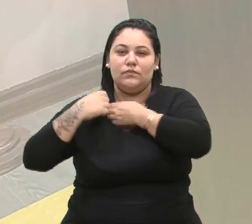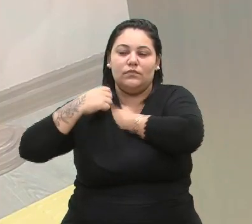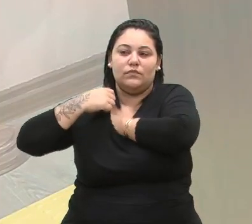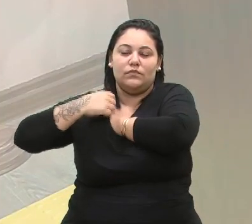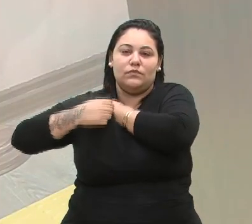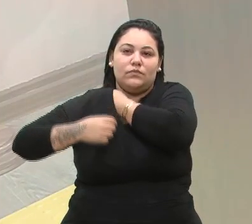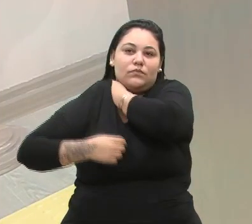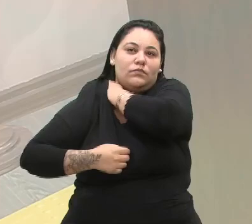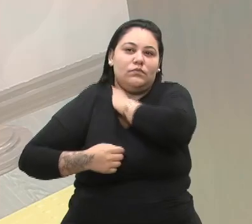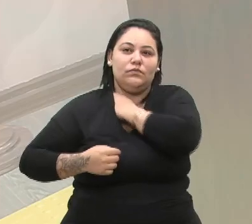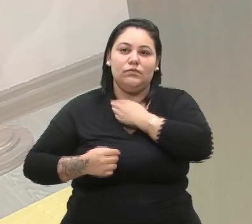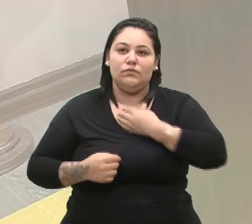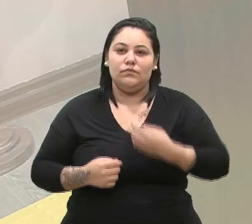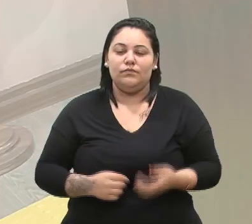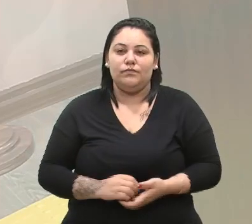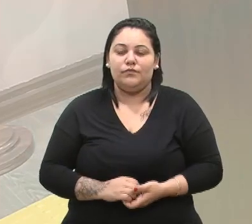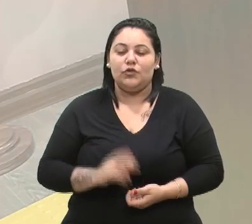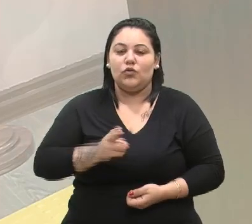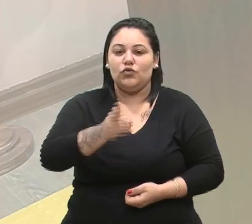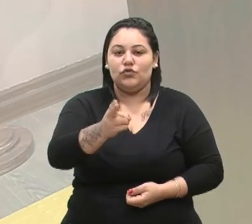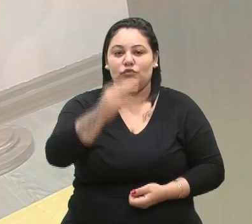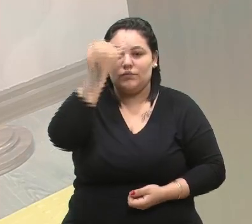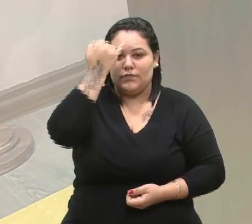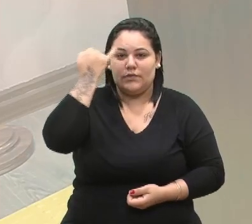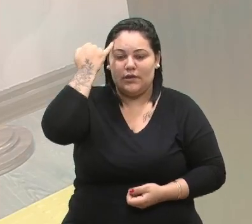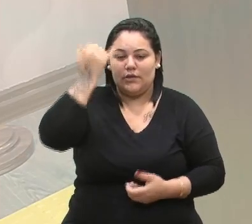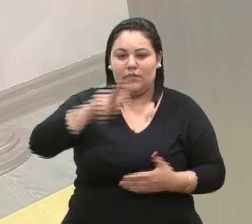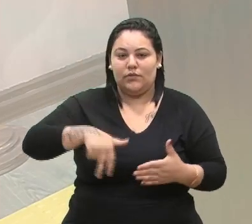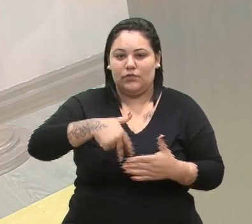PSB. Continua com a palavra o vereador Zé D'Ambrosio.